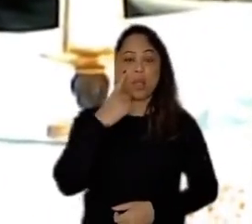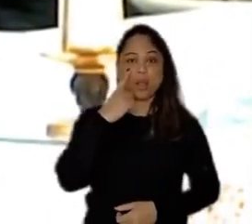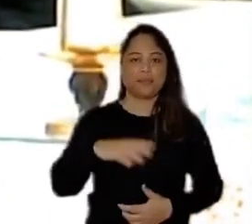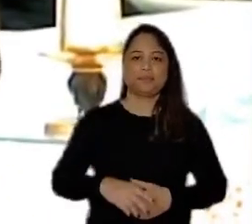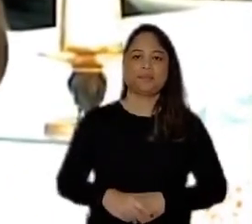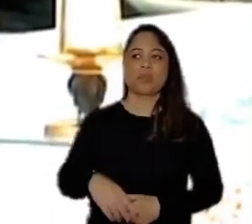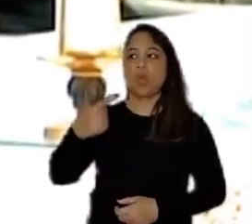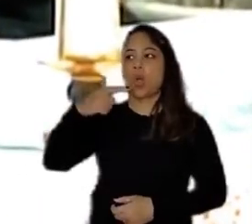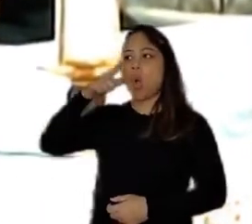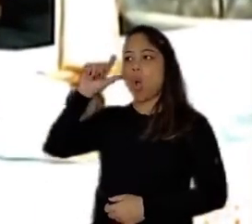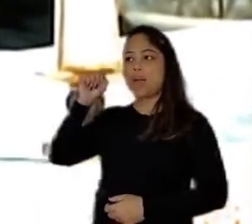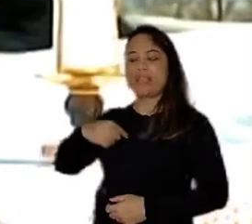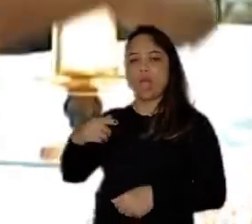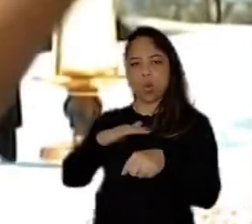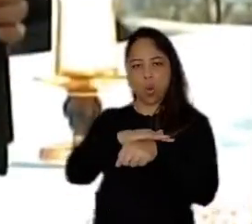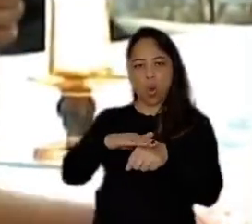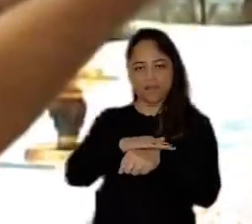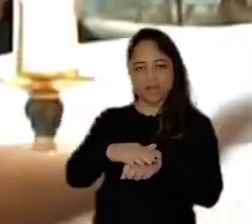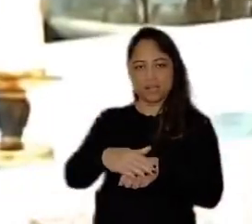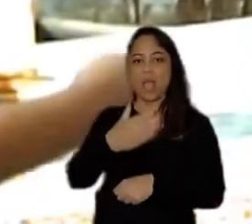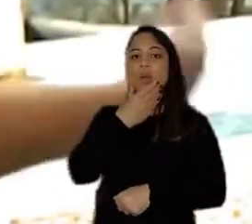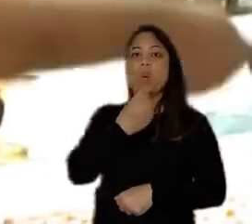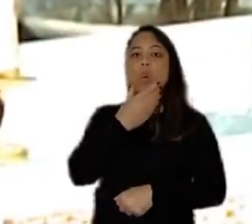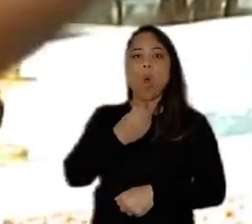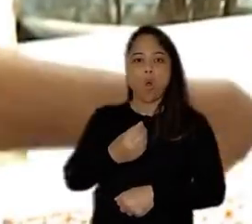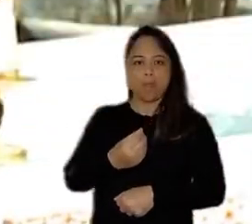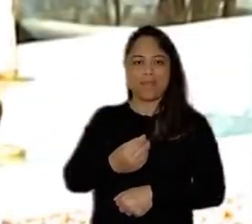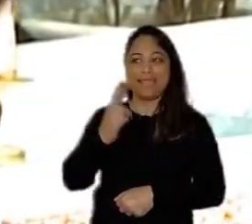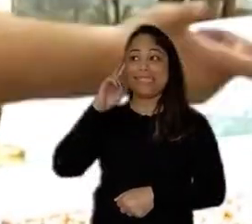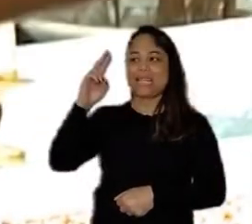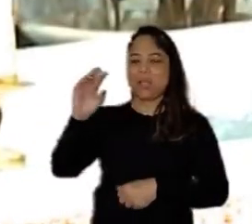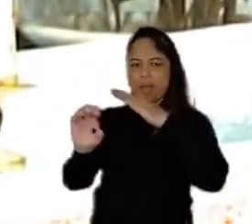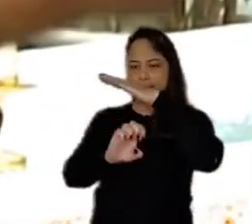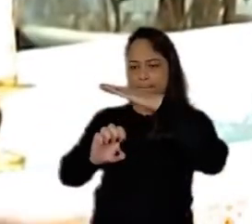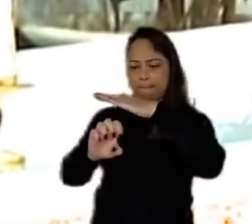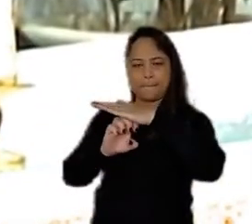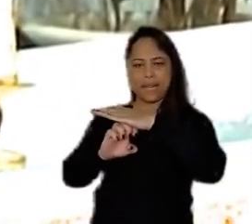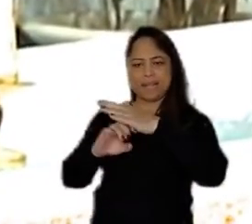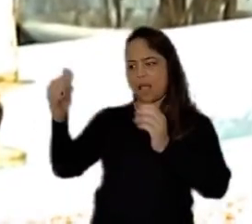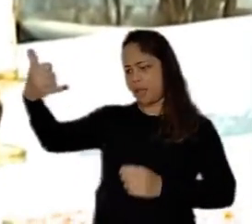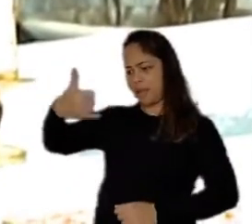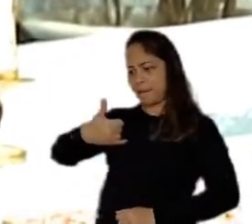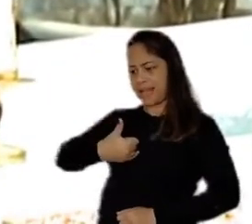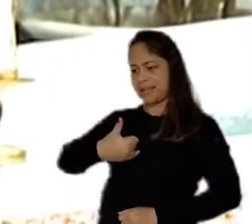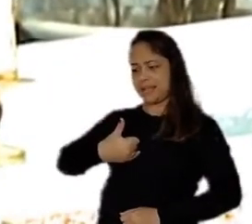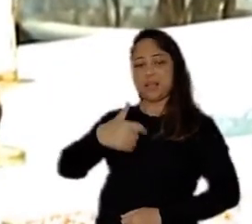Ontem conversei com um empresário amigo meu: Moisés, eu não acho mão de obra, ninguém quer trabalhar.